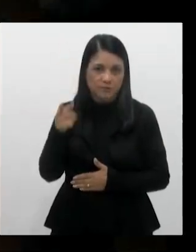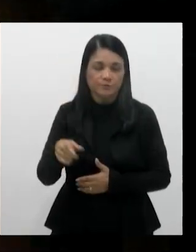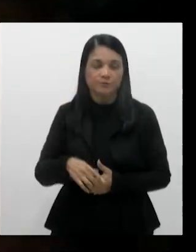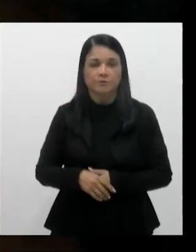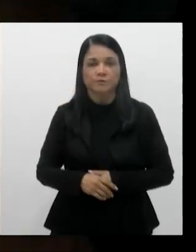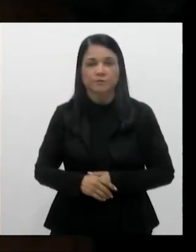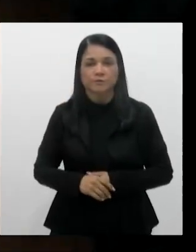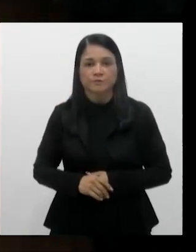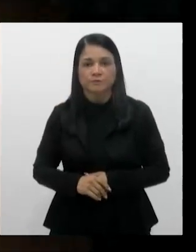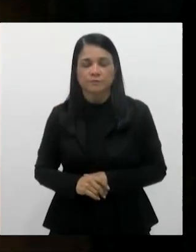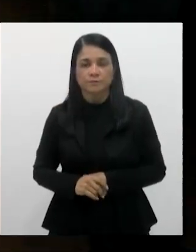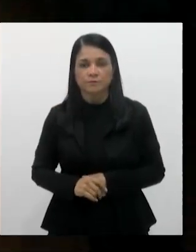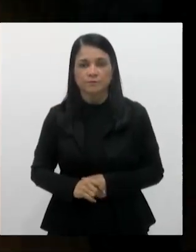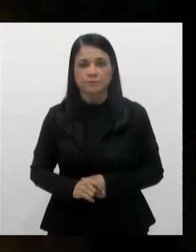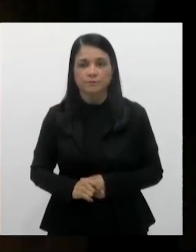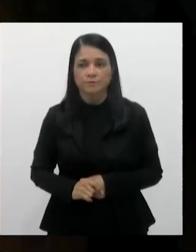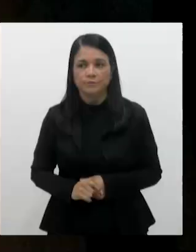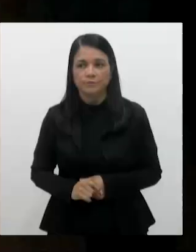Deputado...